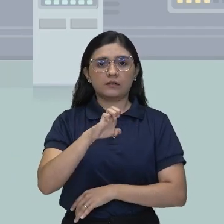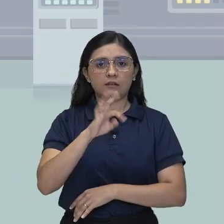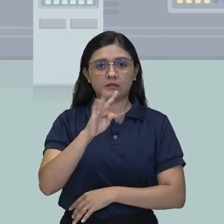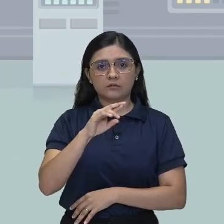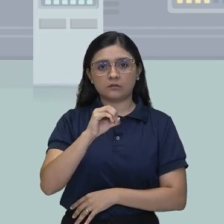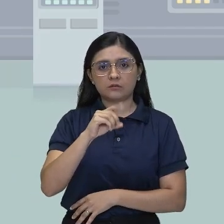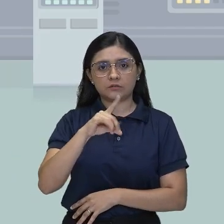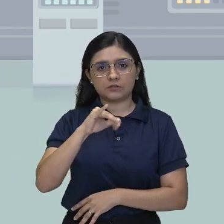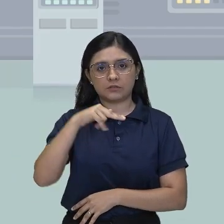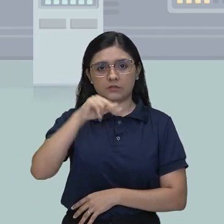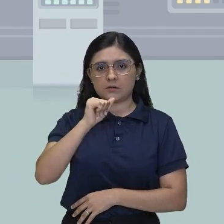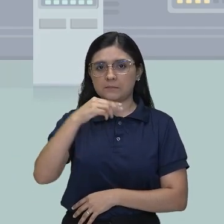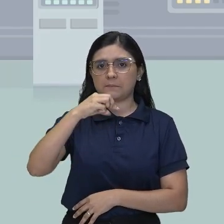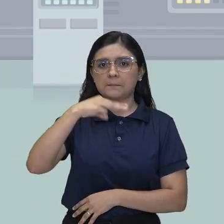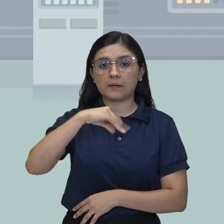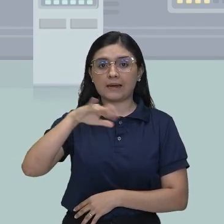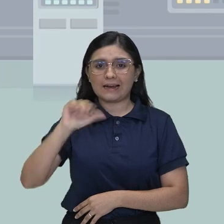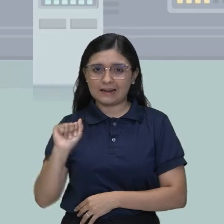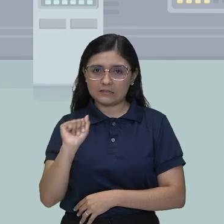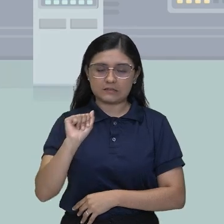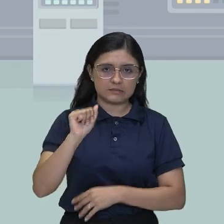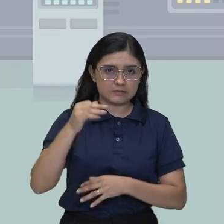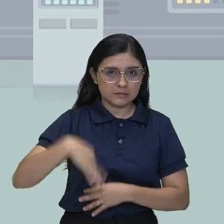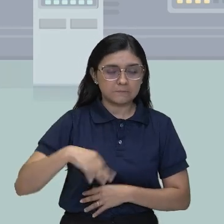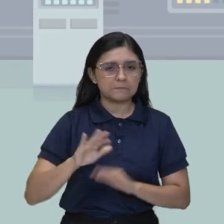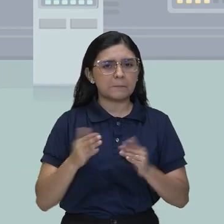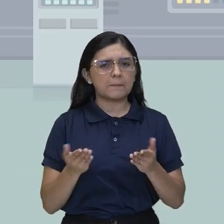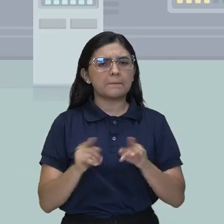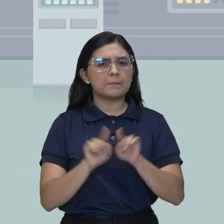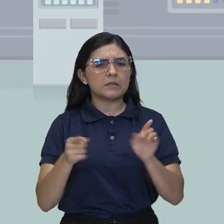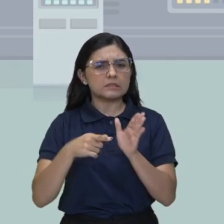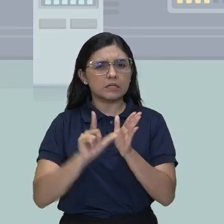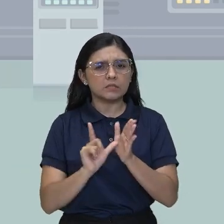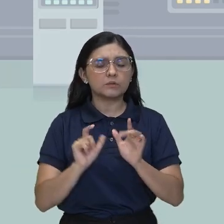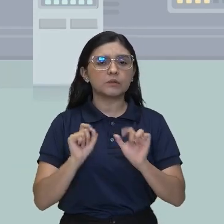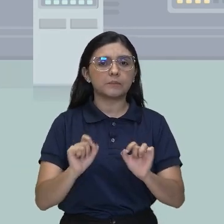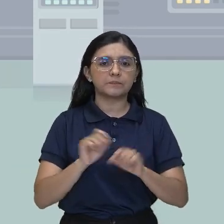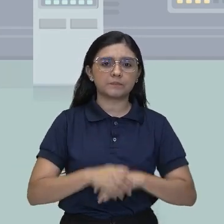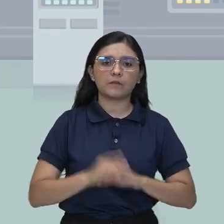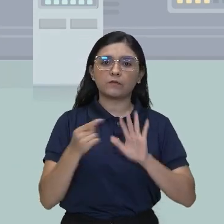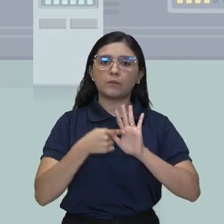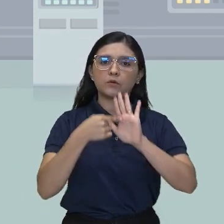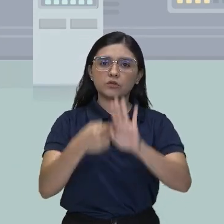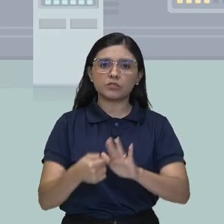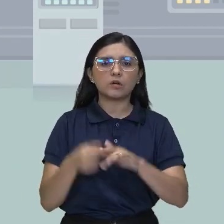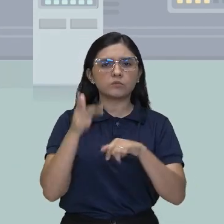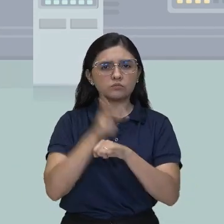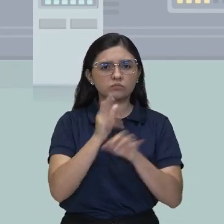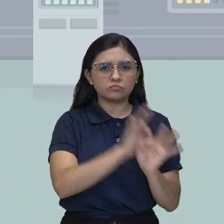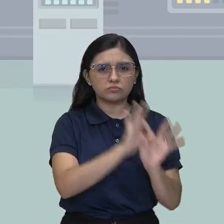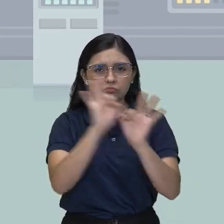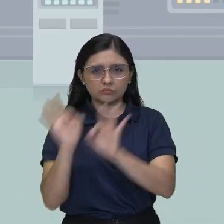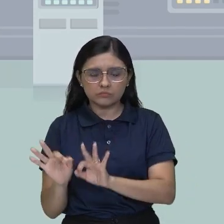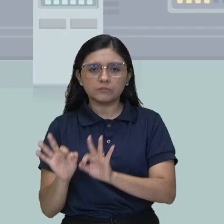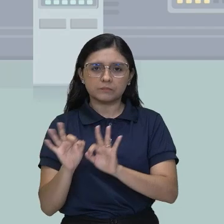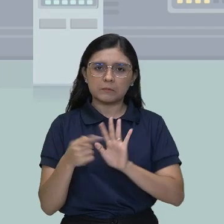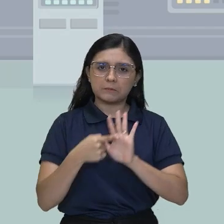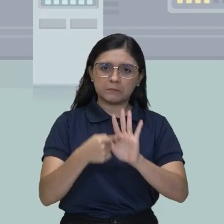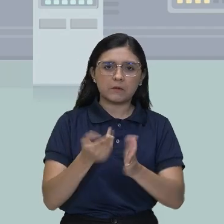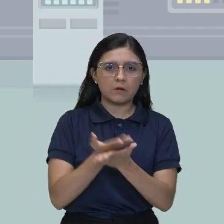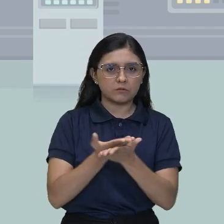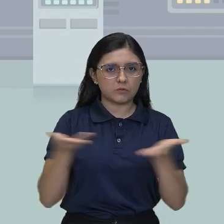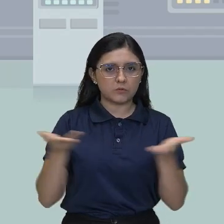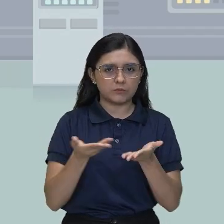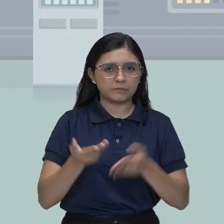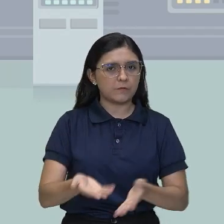de começarmos mesmo falando aí da eletrodinâmica, trago para você uma apresentação da nossa